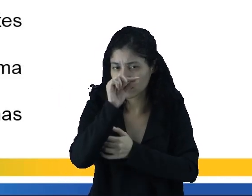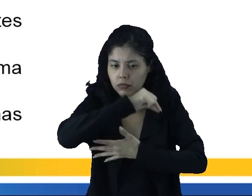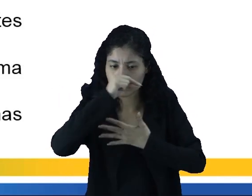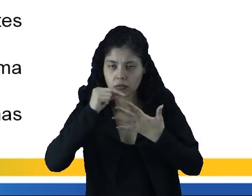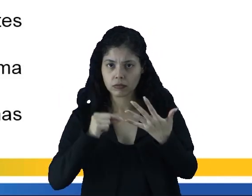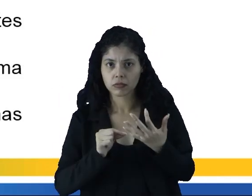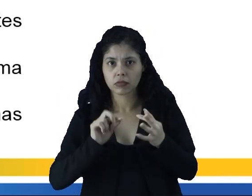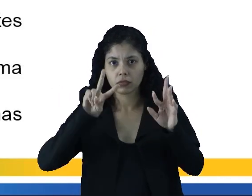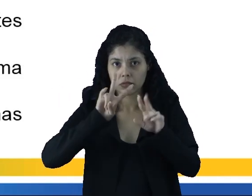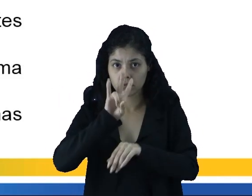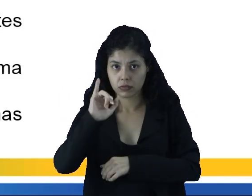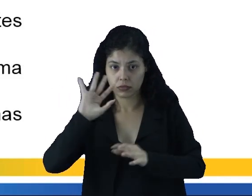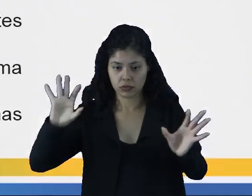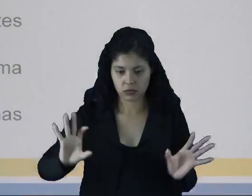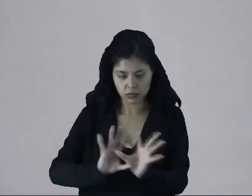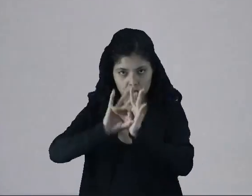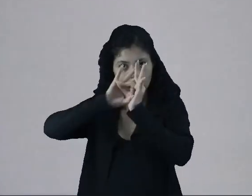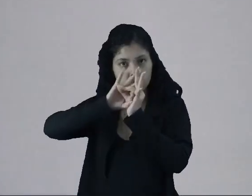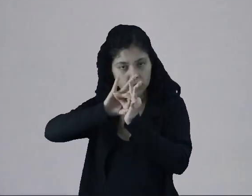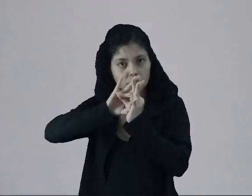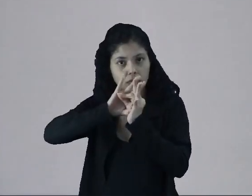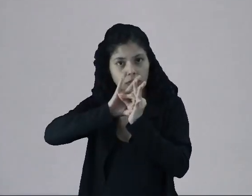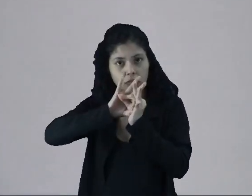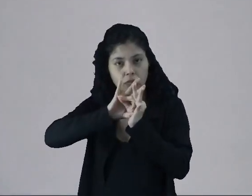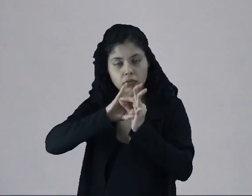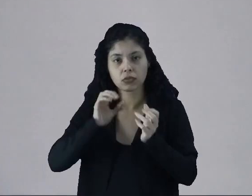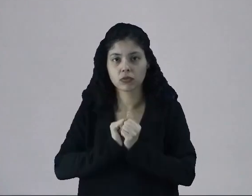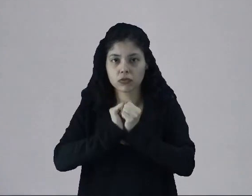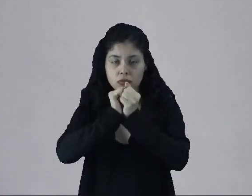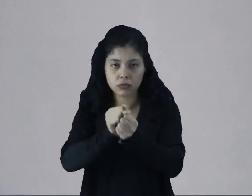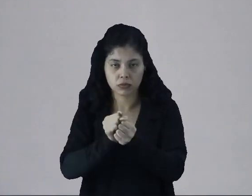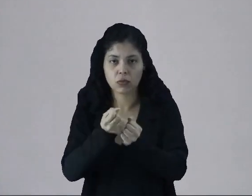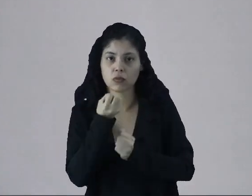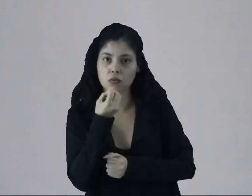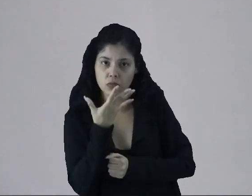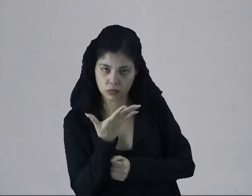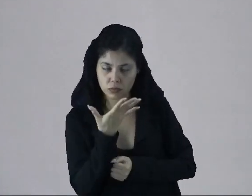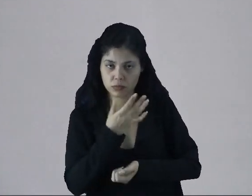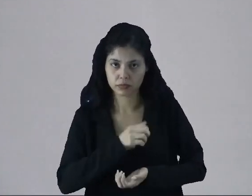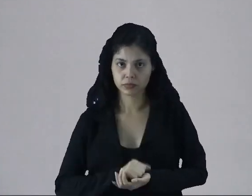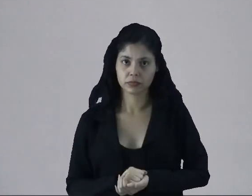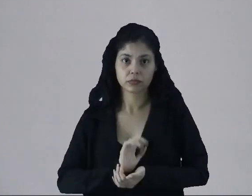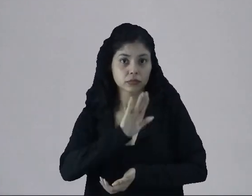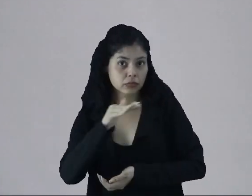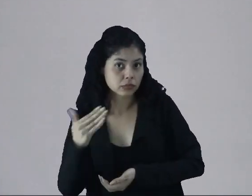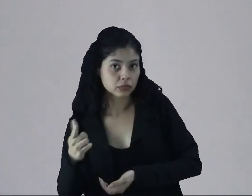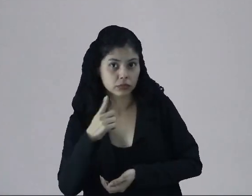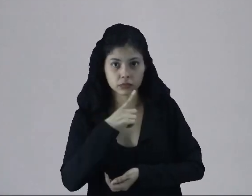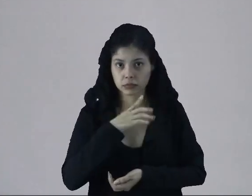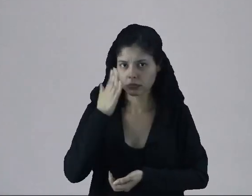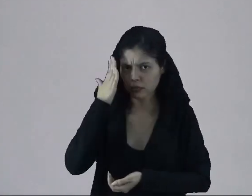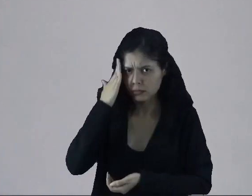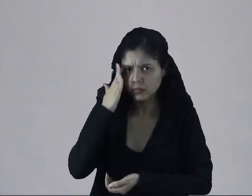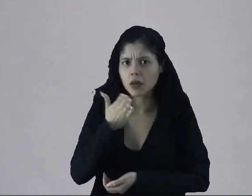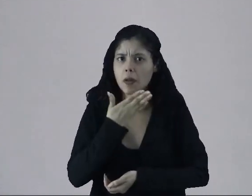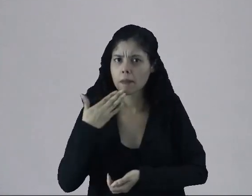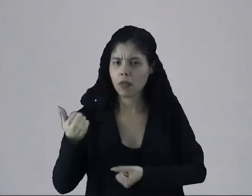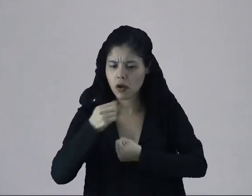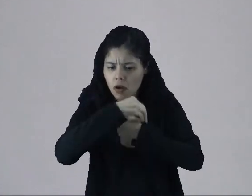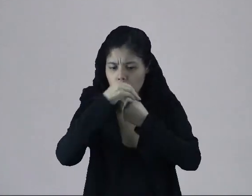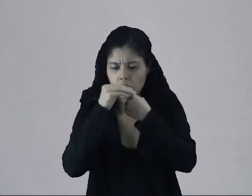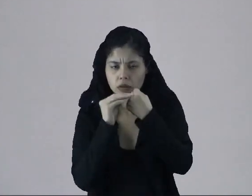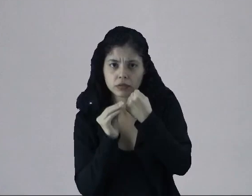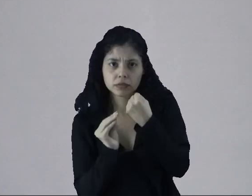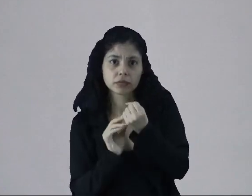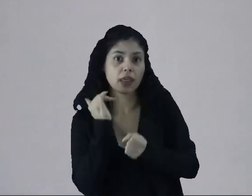estar funcionando em harmonia para um bom funcionamento. Então, quando você entende que você tem moléculas, por exemplo, uma